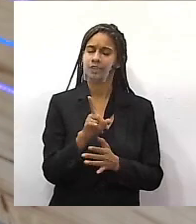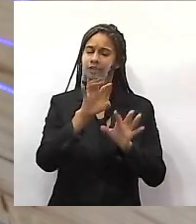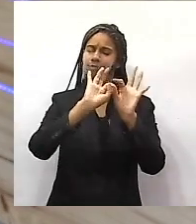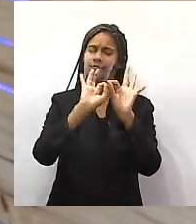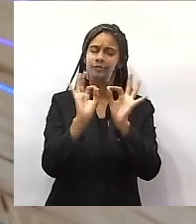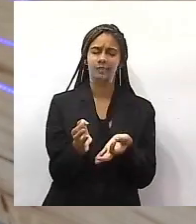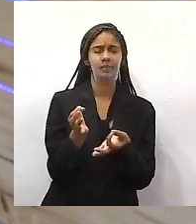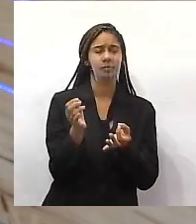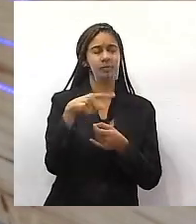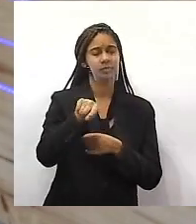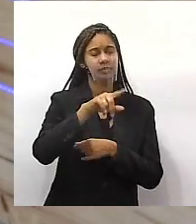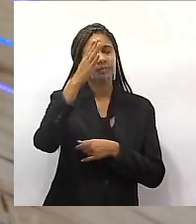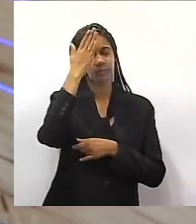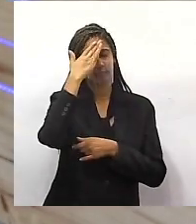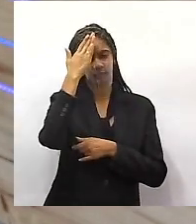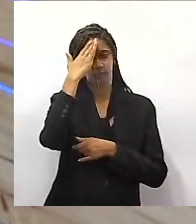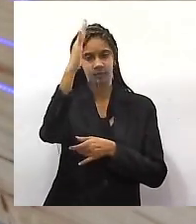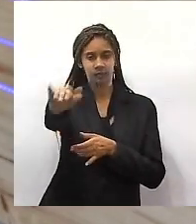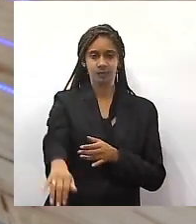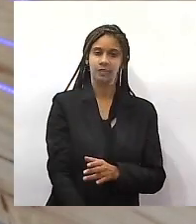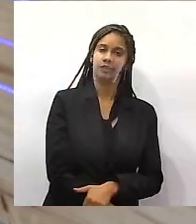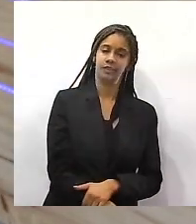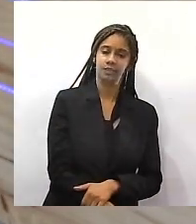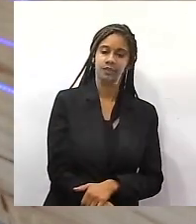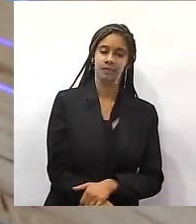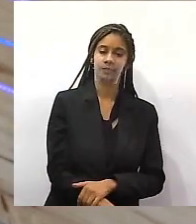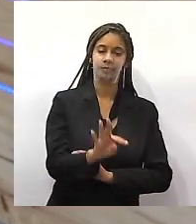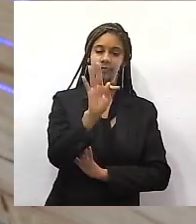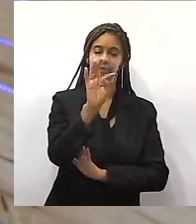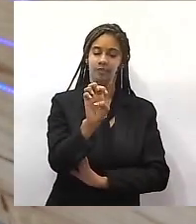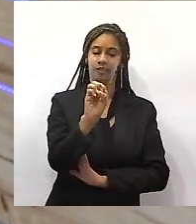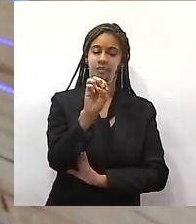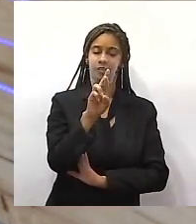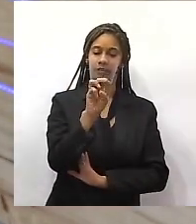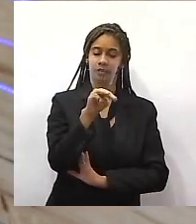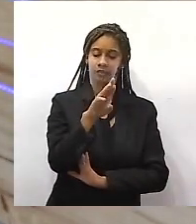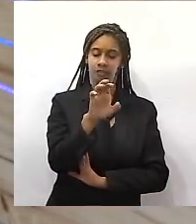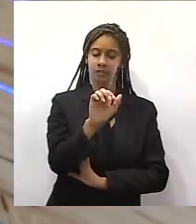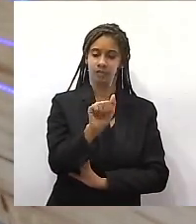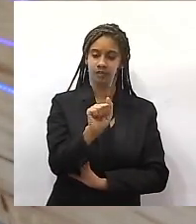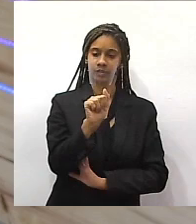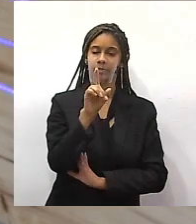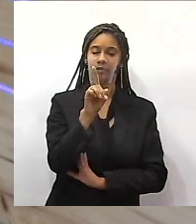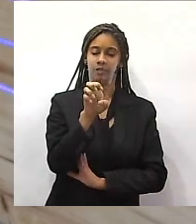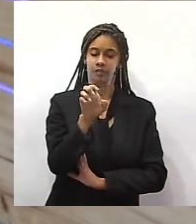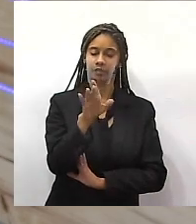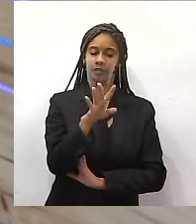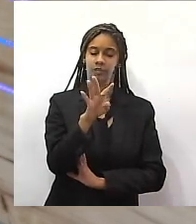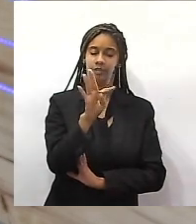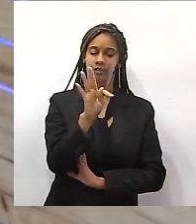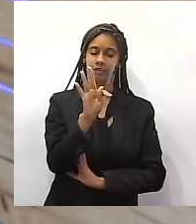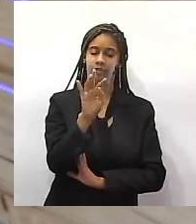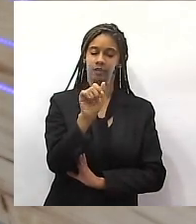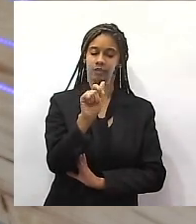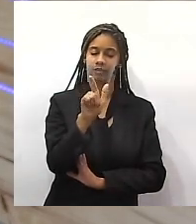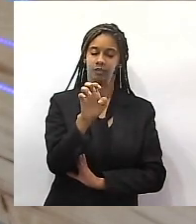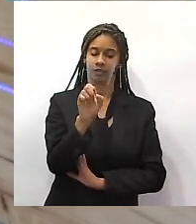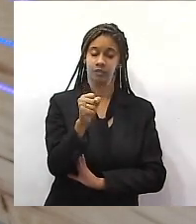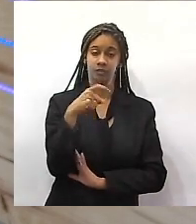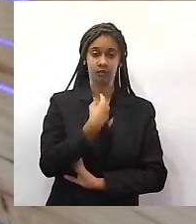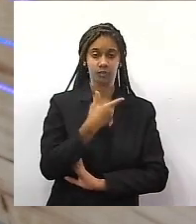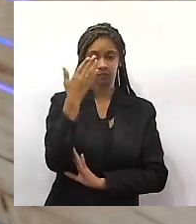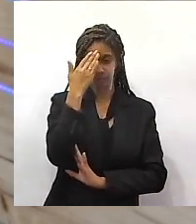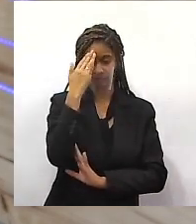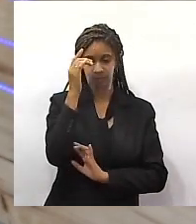para você compreender o Teorema de Tales. Hoje a gente vai fazer algumas aplicações do Teorema de Tales, né? A gente sabe que o Teorema de